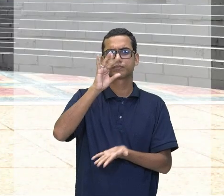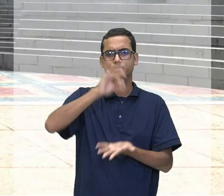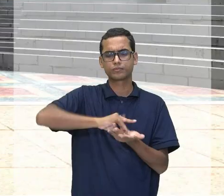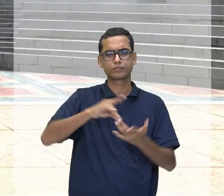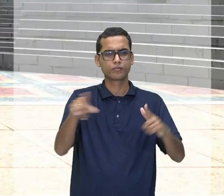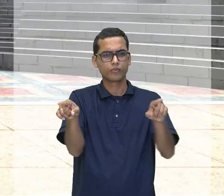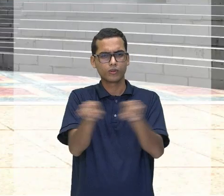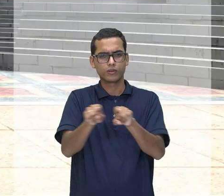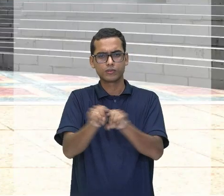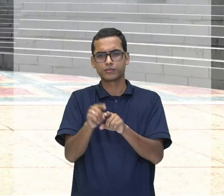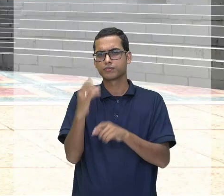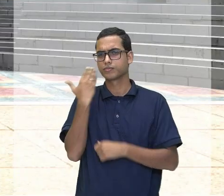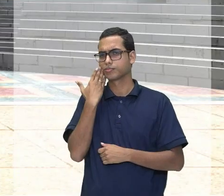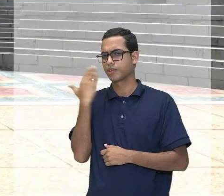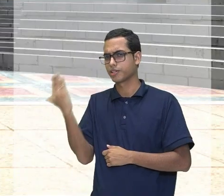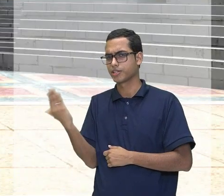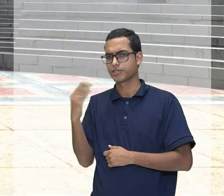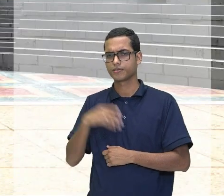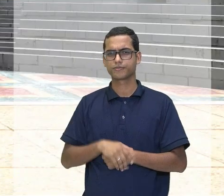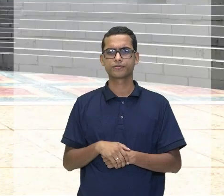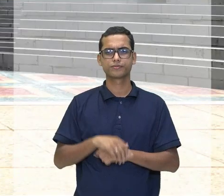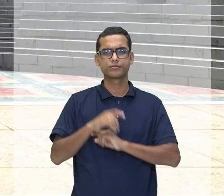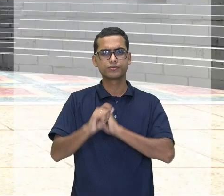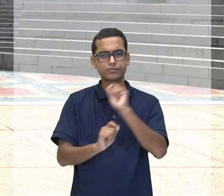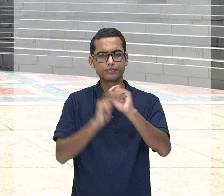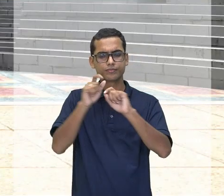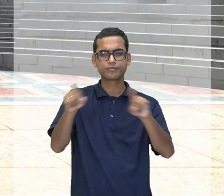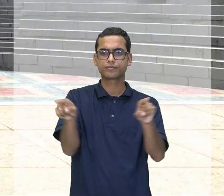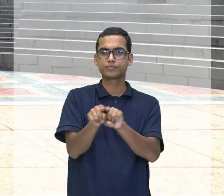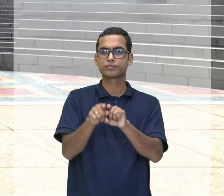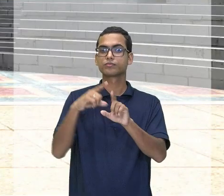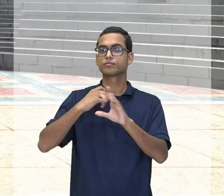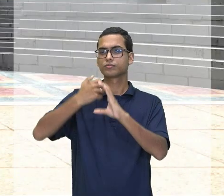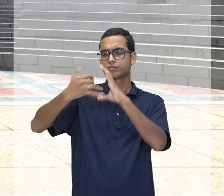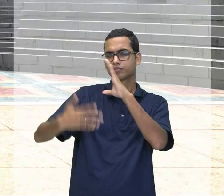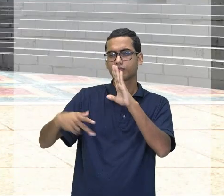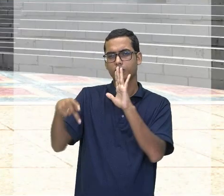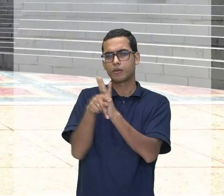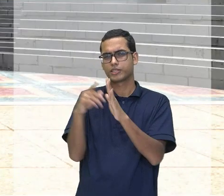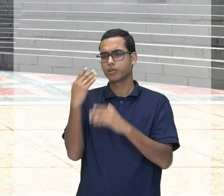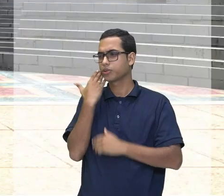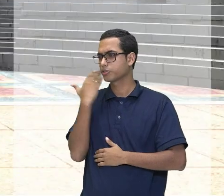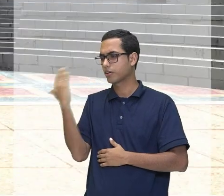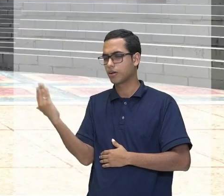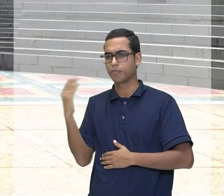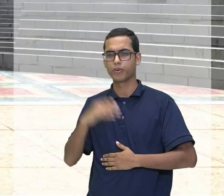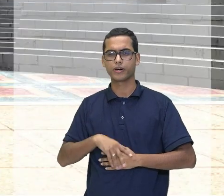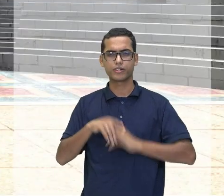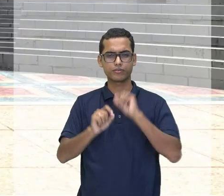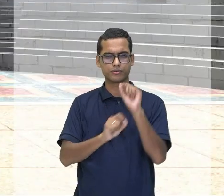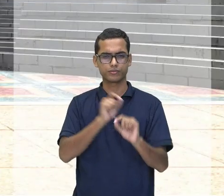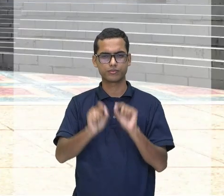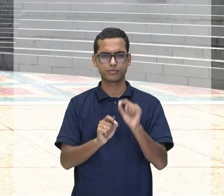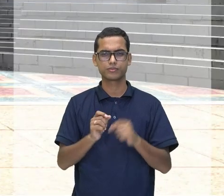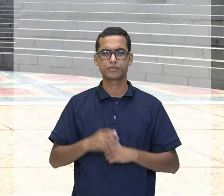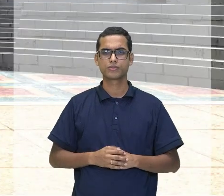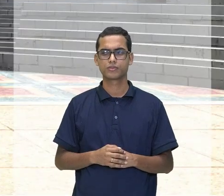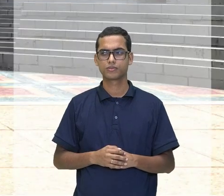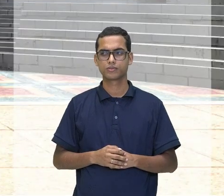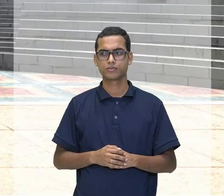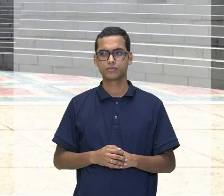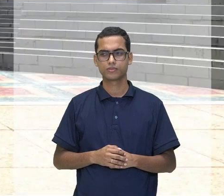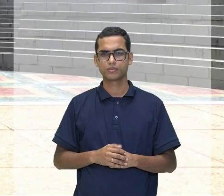foi incorporado às marcas de seu tempo e às características dos momentos literários em que foi produzido, sendo